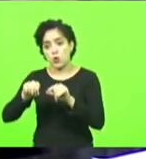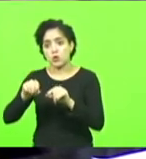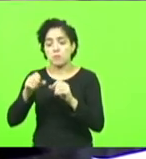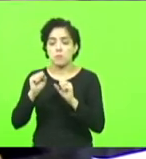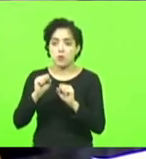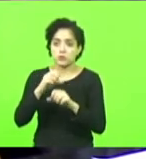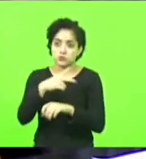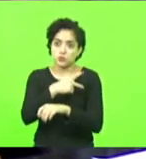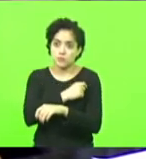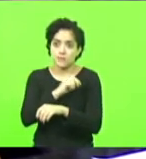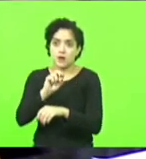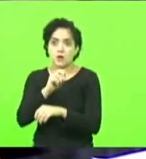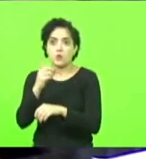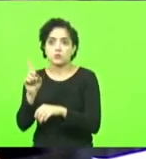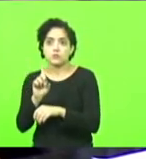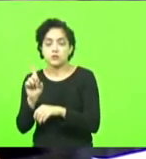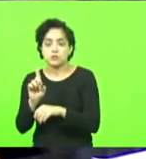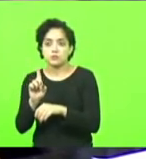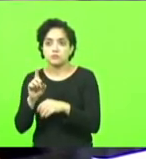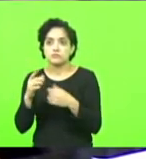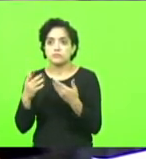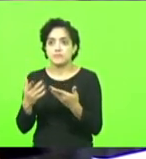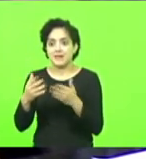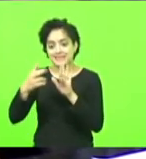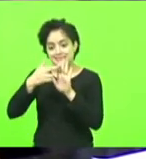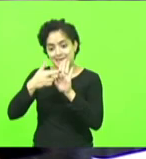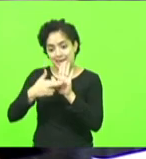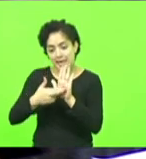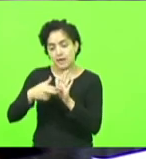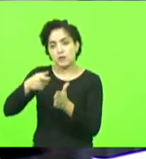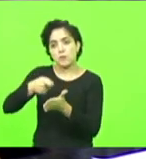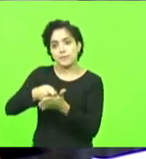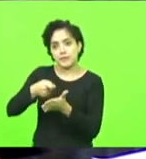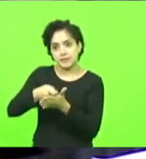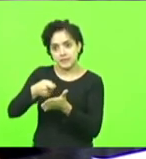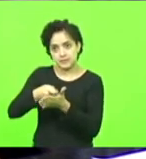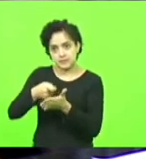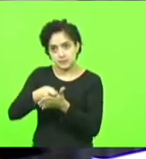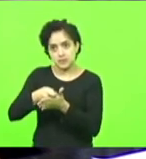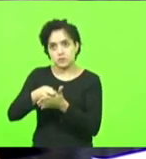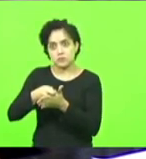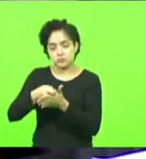não, mas coloquei ele como regra, como uma obrigação. Eu quero